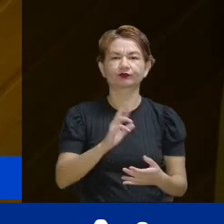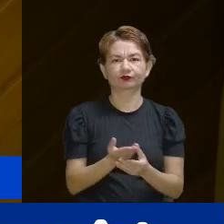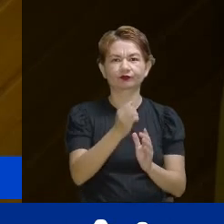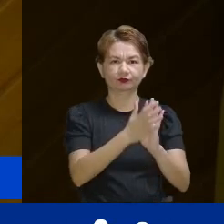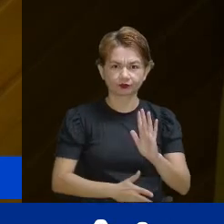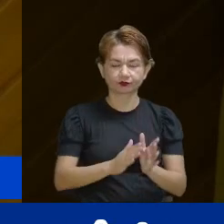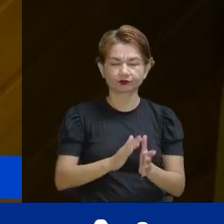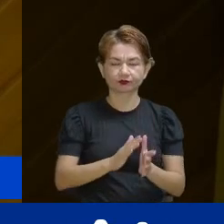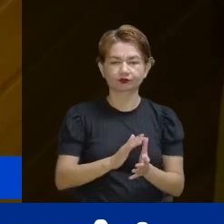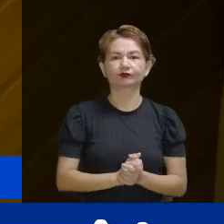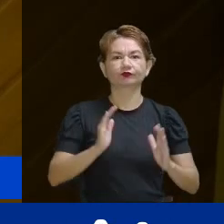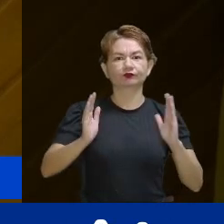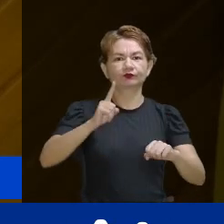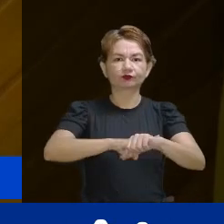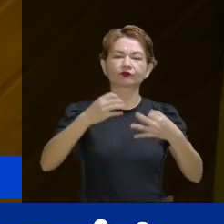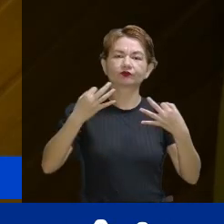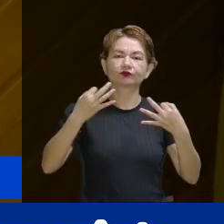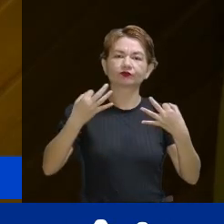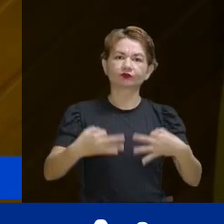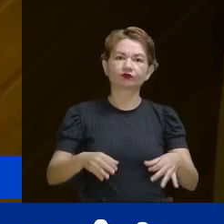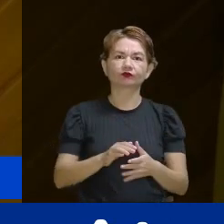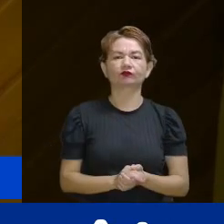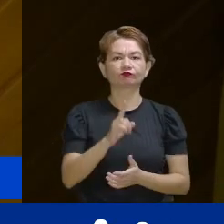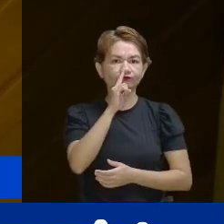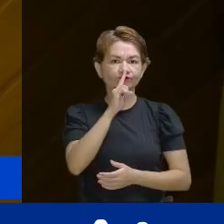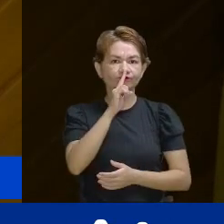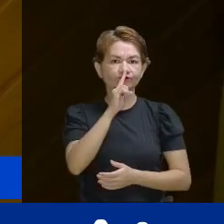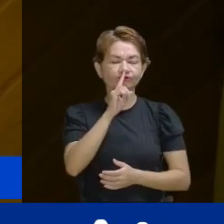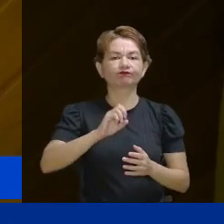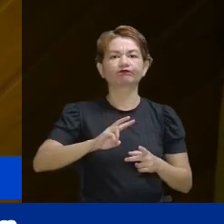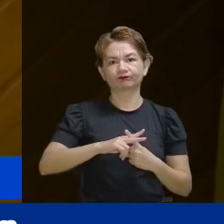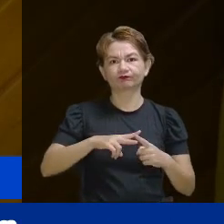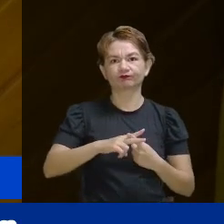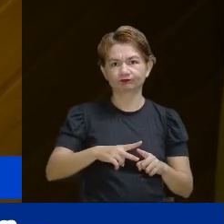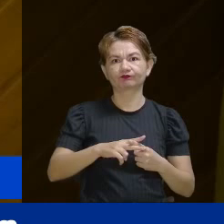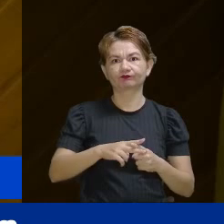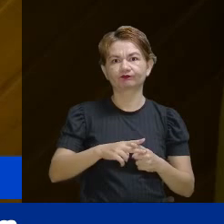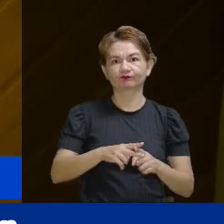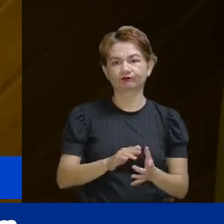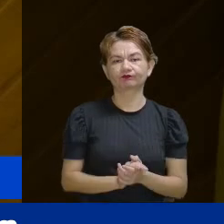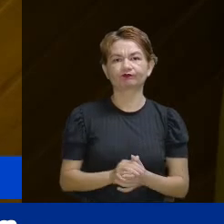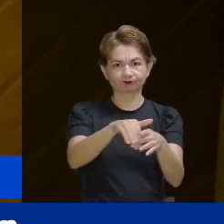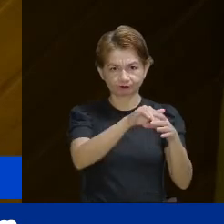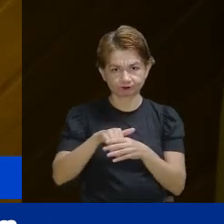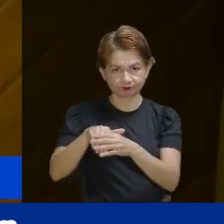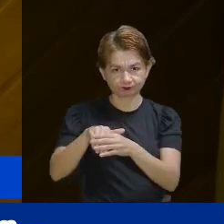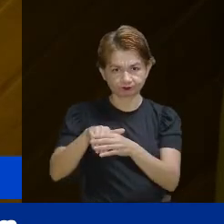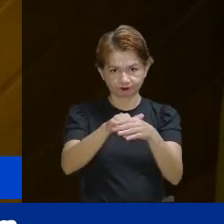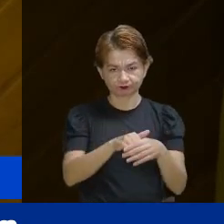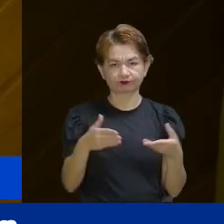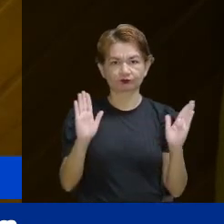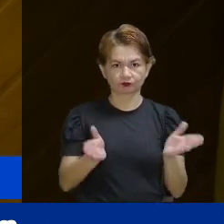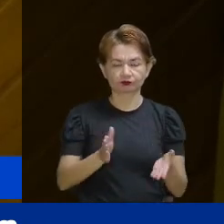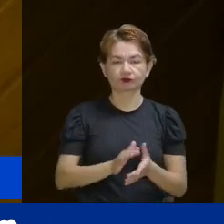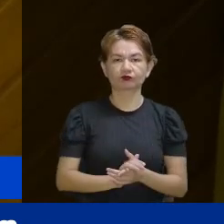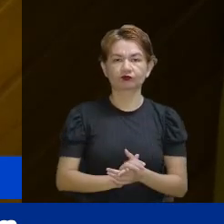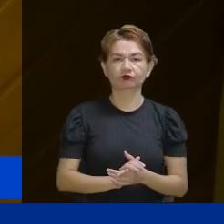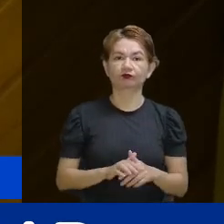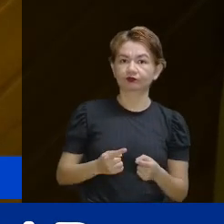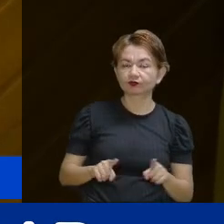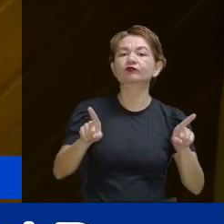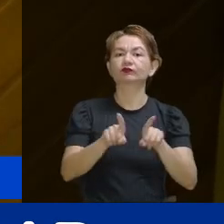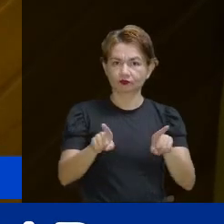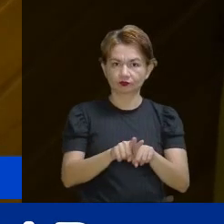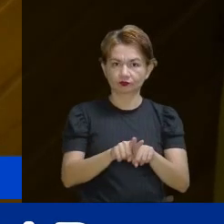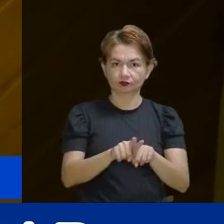efeitos infringentes para suprir as omissões apontadas e, em consequência, reformar o acórdão impugnado. Em contrarrazões,